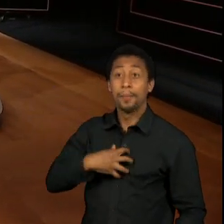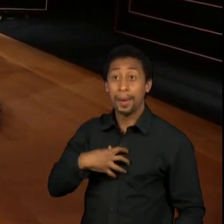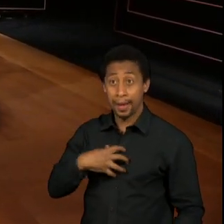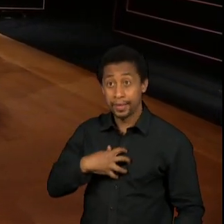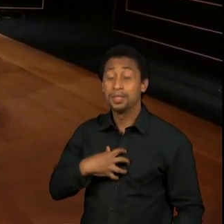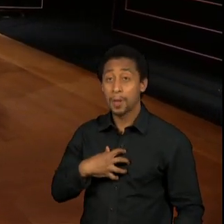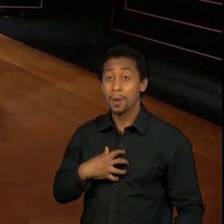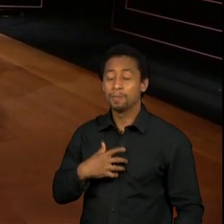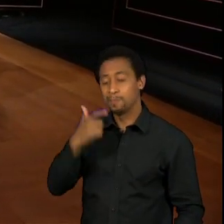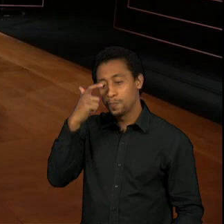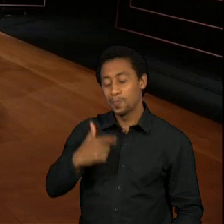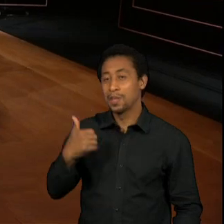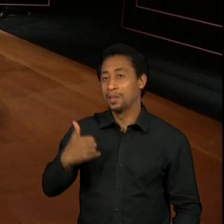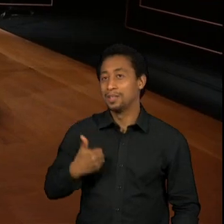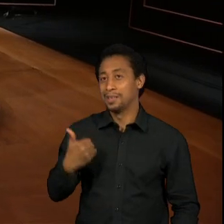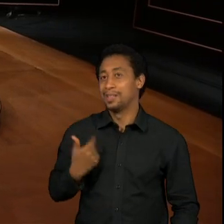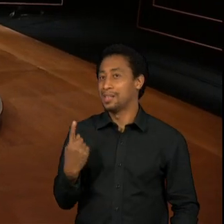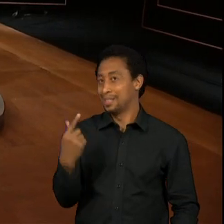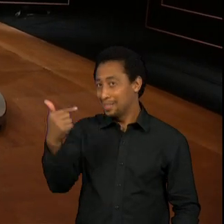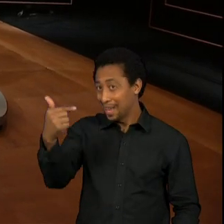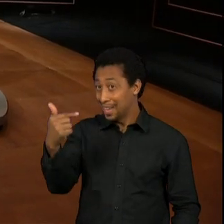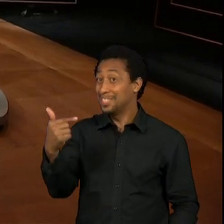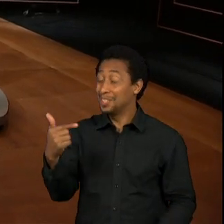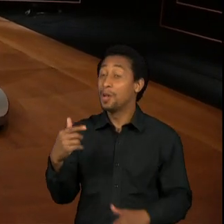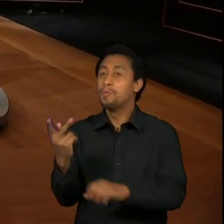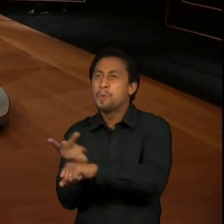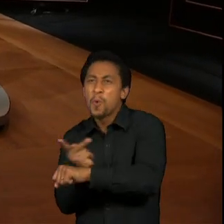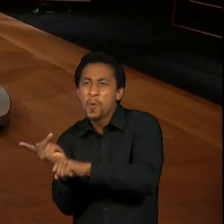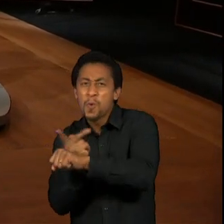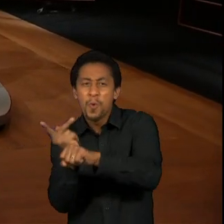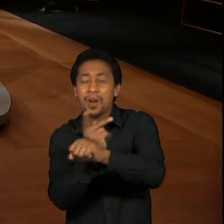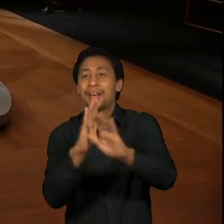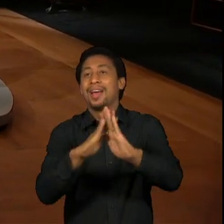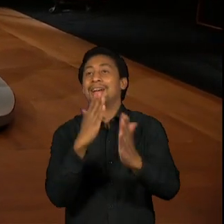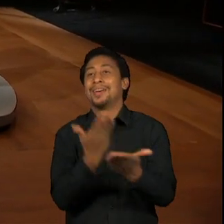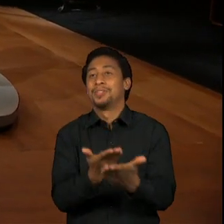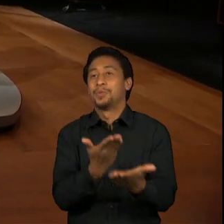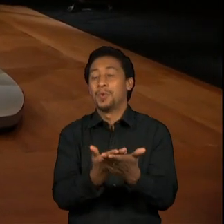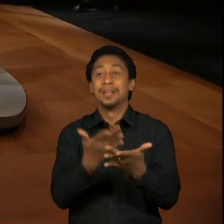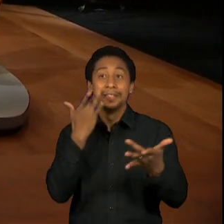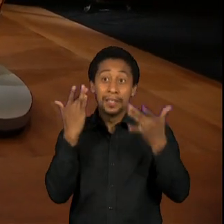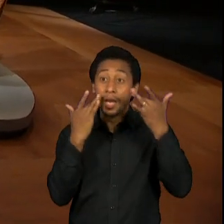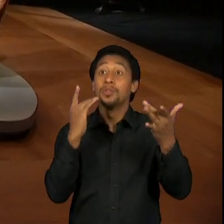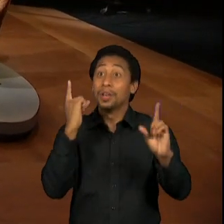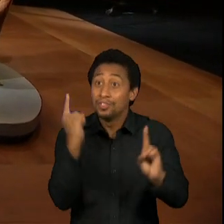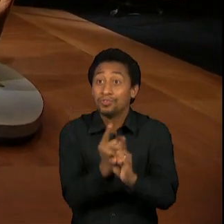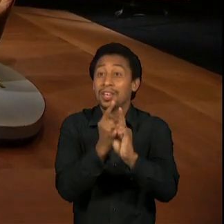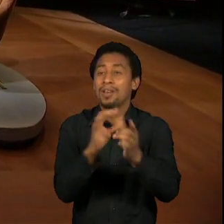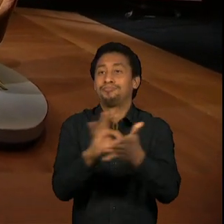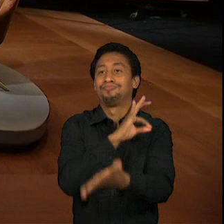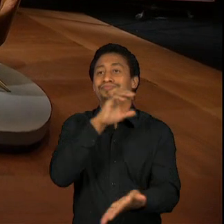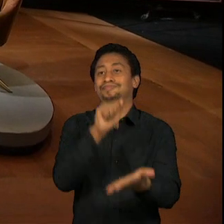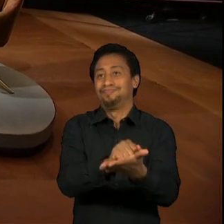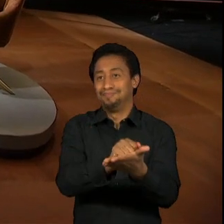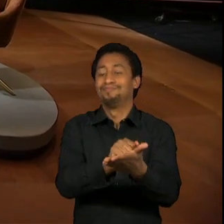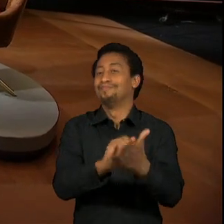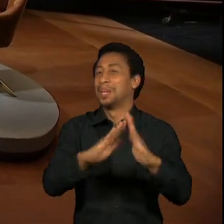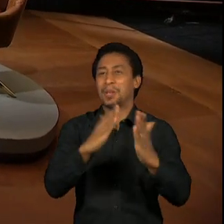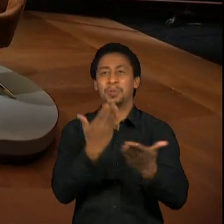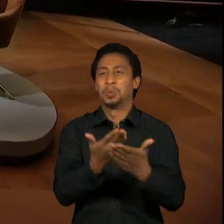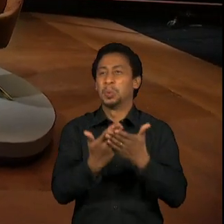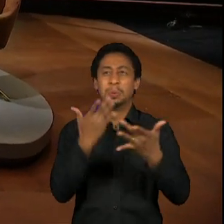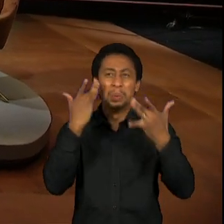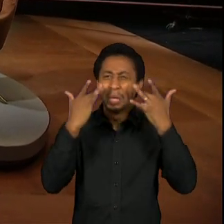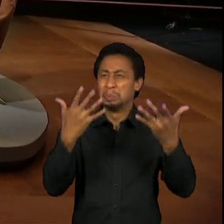17 anos me matriculei na escola de teatro, né? Que era das melhores do Brasil, uma referência. Era uma escola patrocinada pela